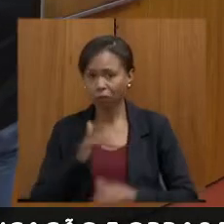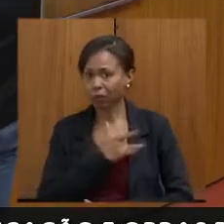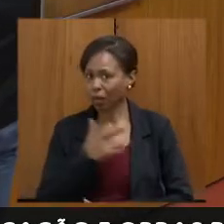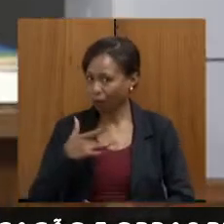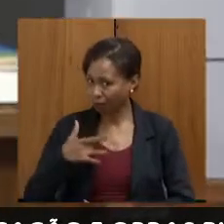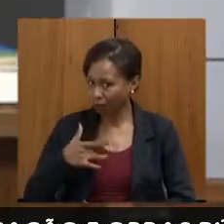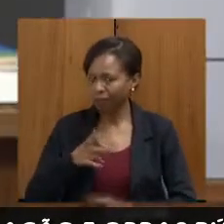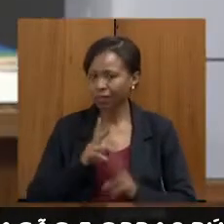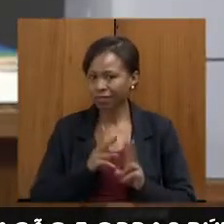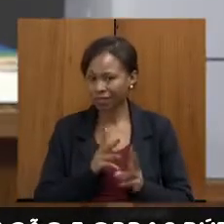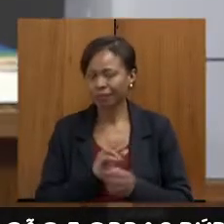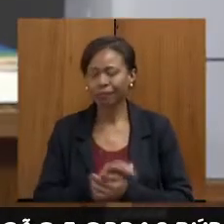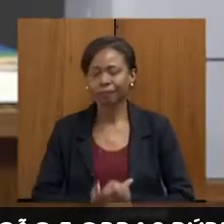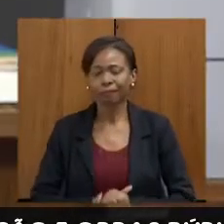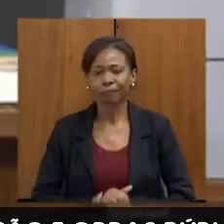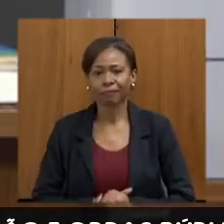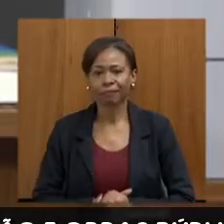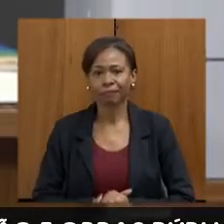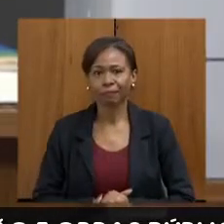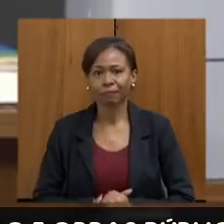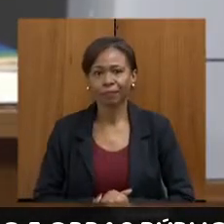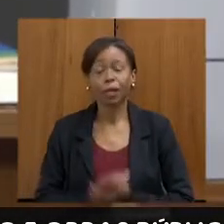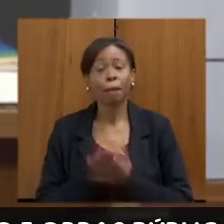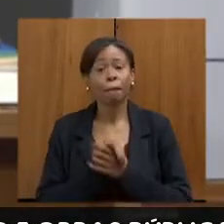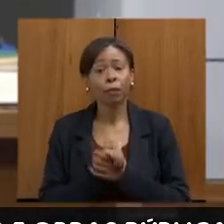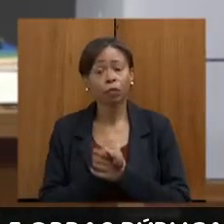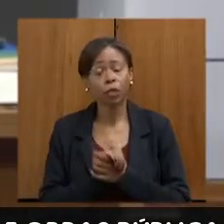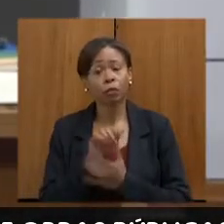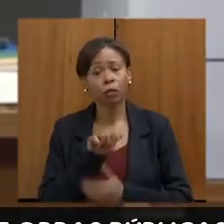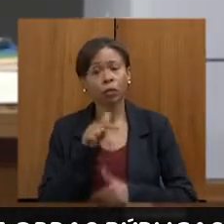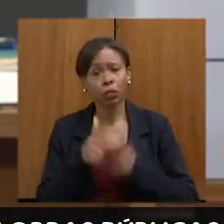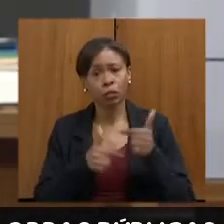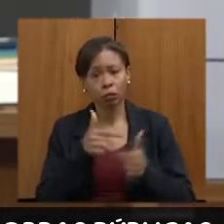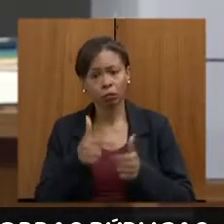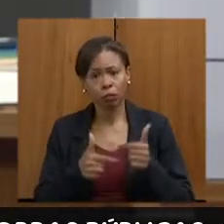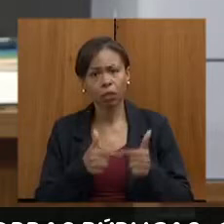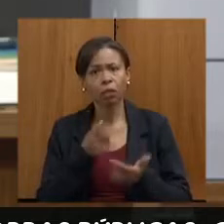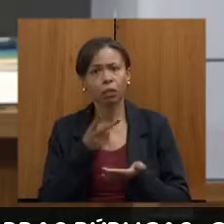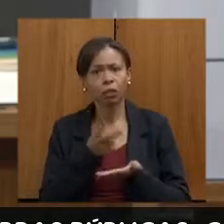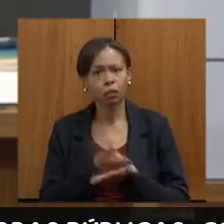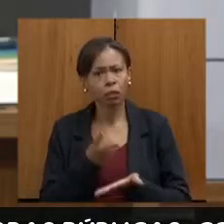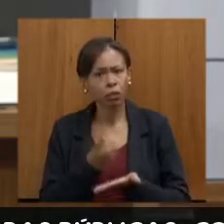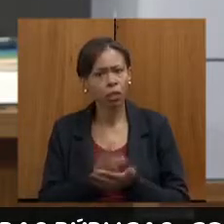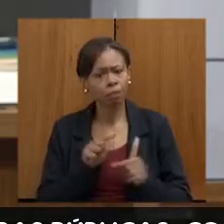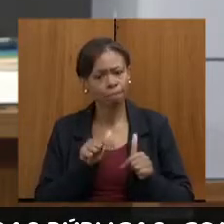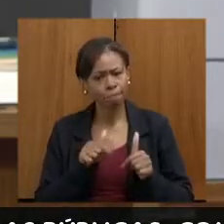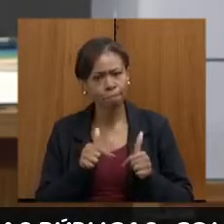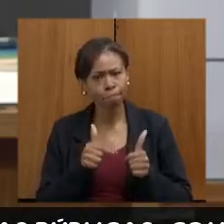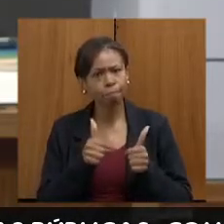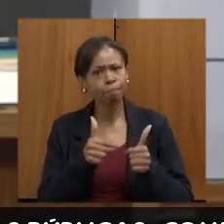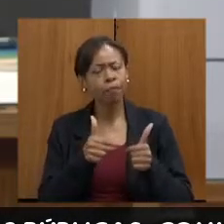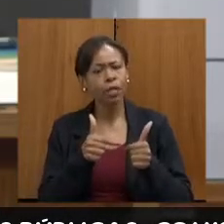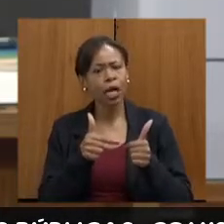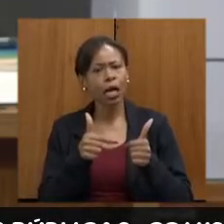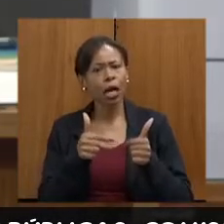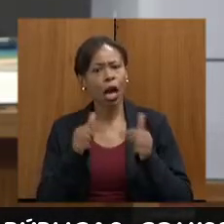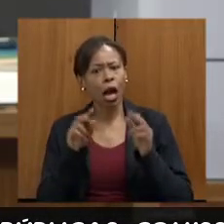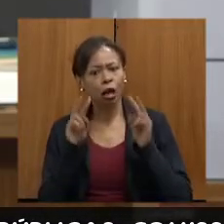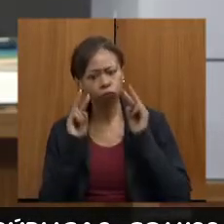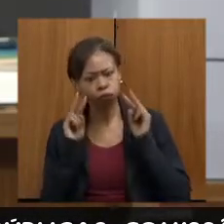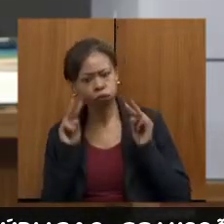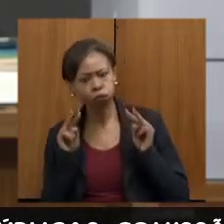que continue assim e parabenizar pelo trabalho sempre muito disposto sempre muito atento